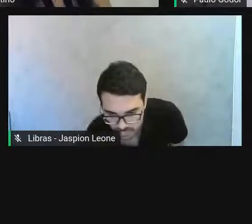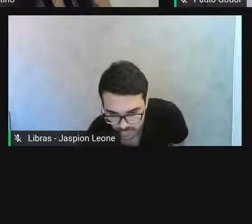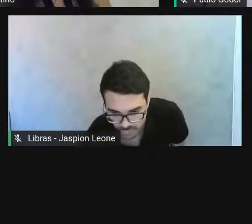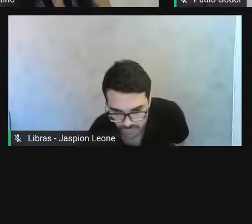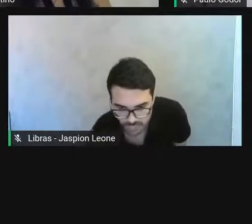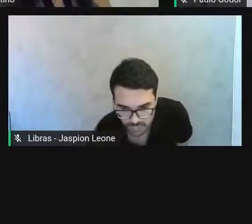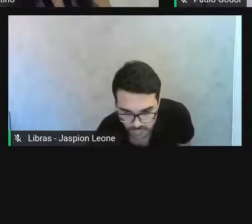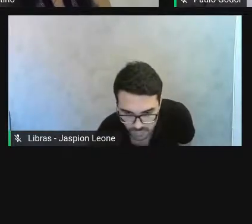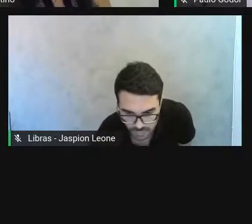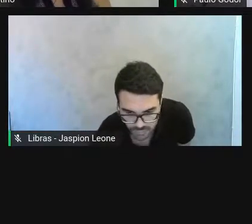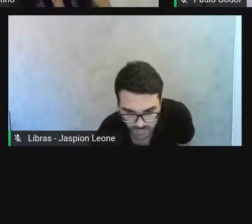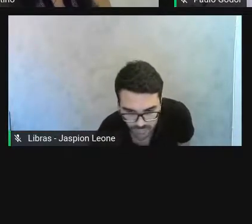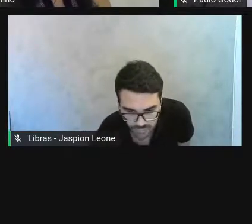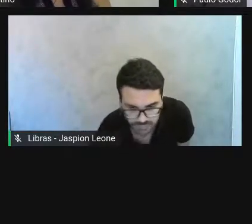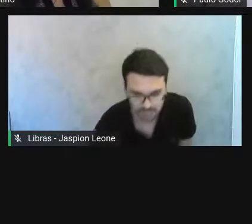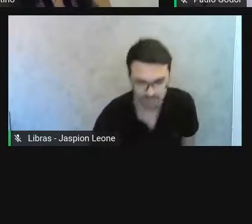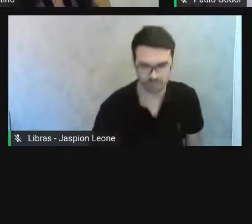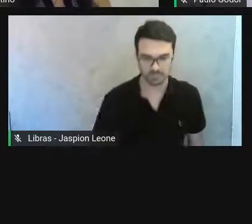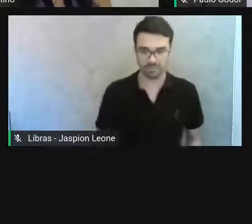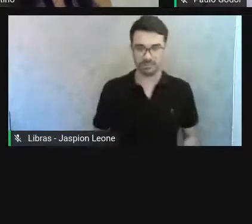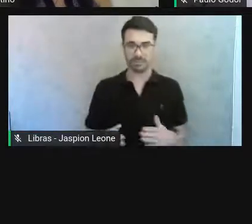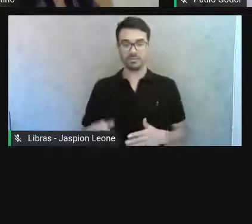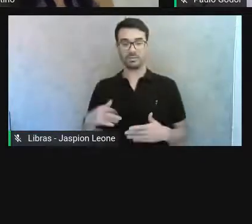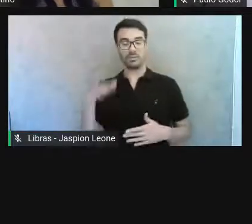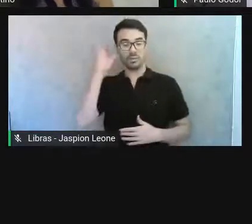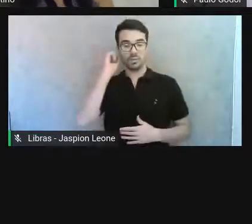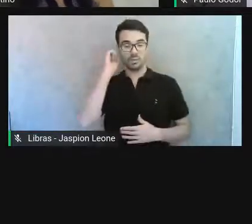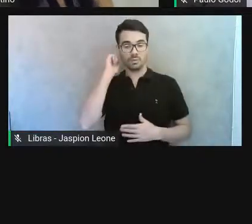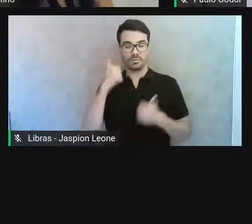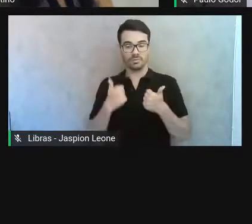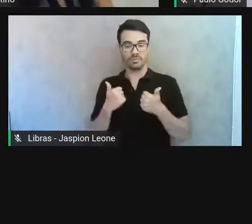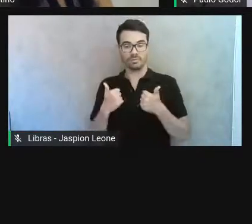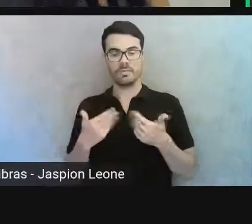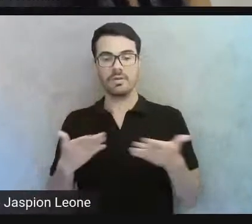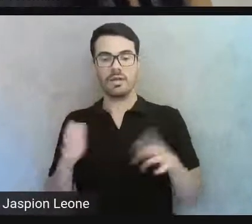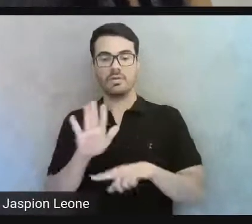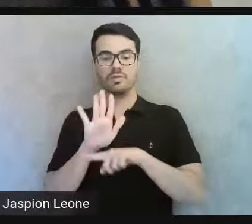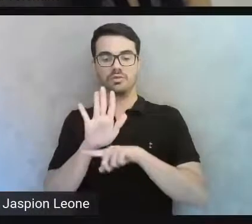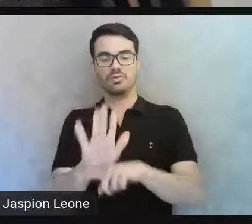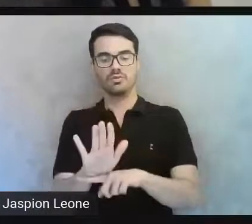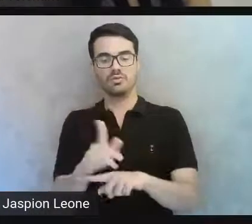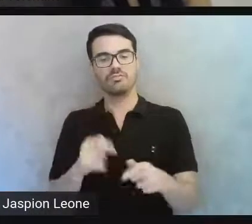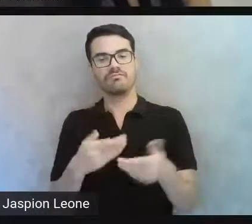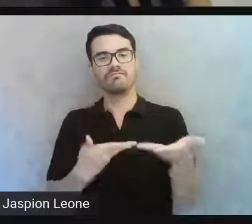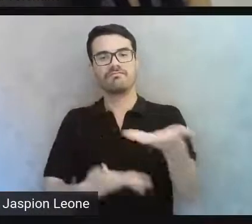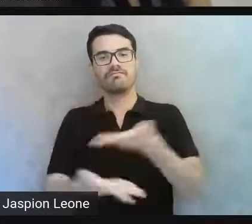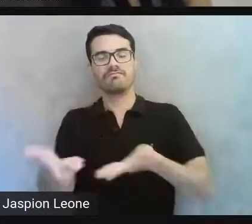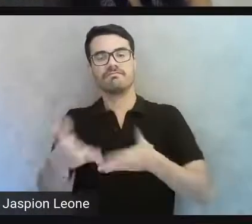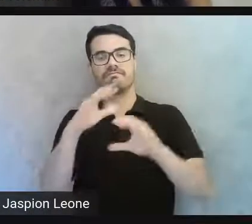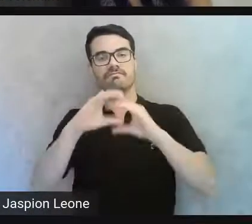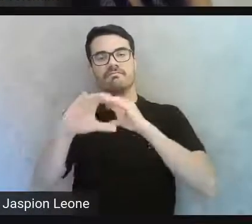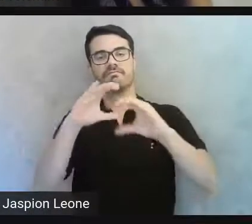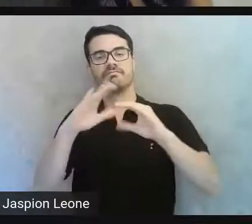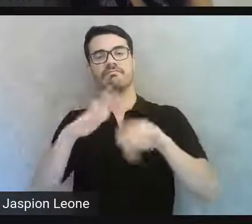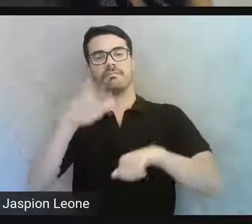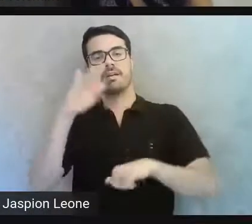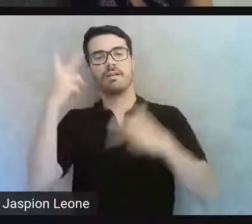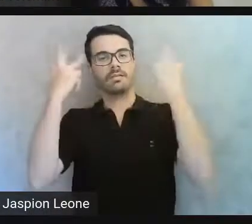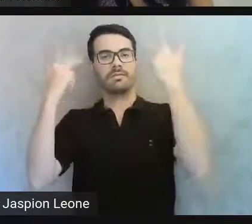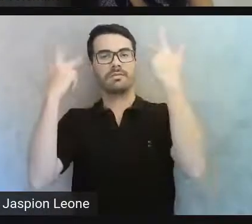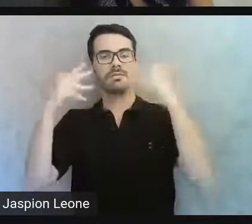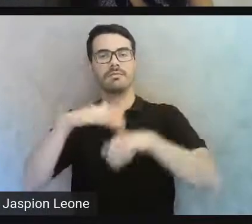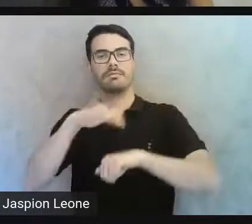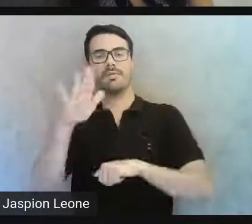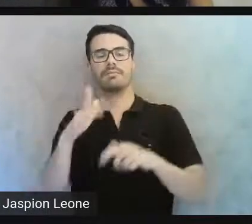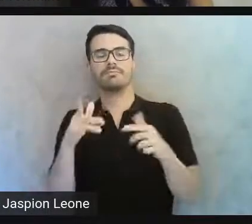de escuta em relação ao outro. Isso favorece uma comunicação mais tranquila, mais desarmada. Então, na hora que